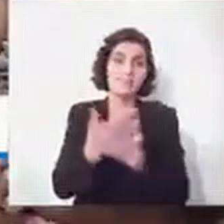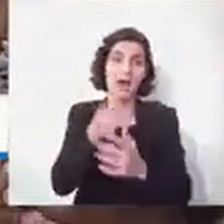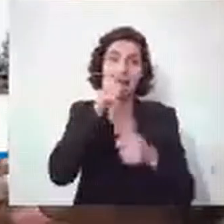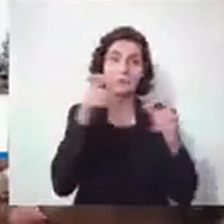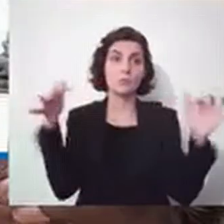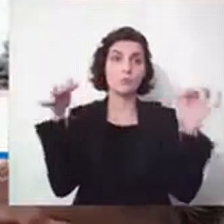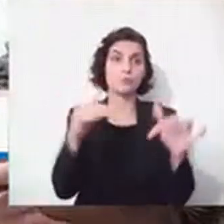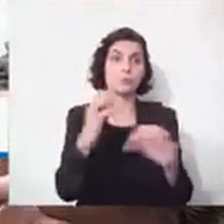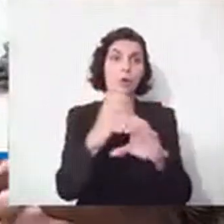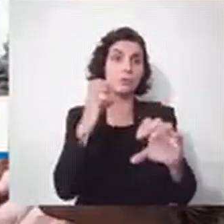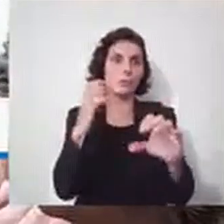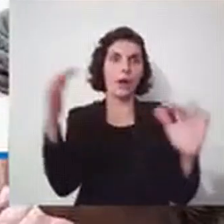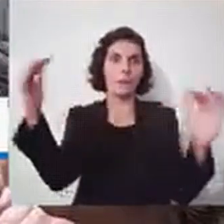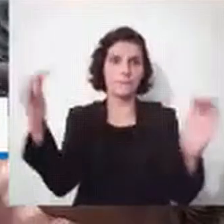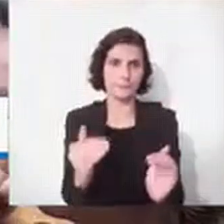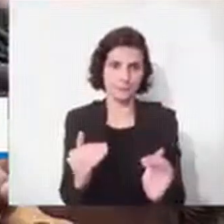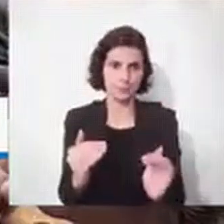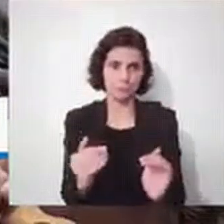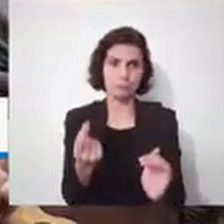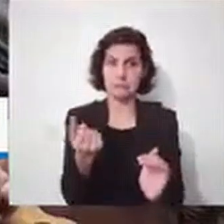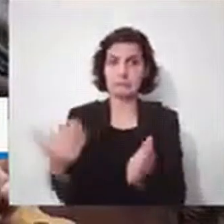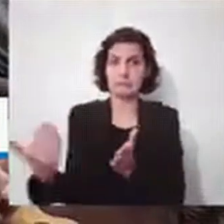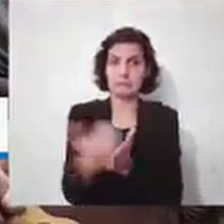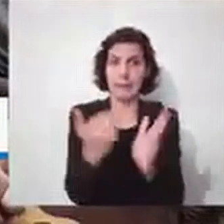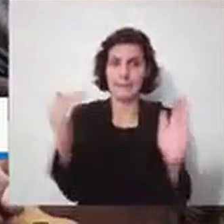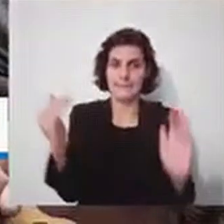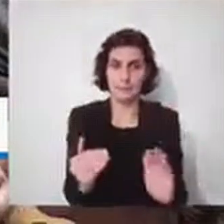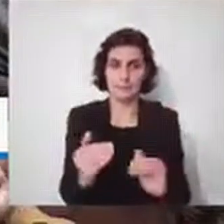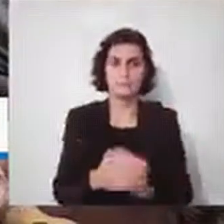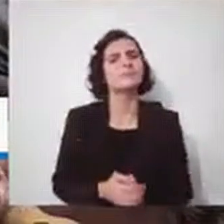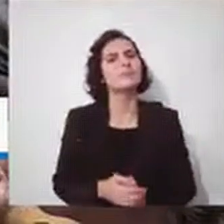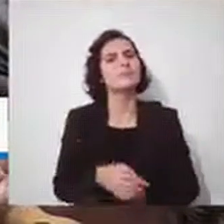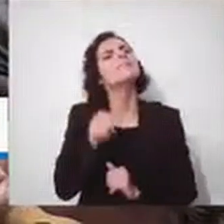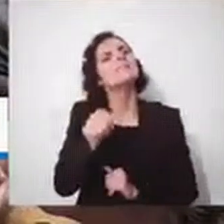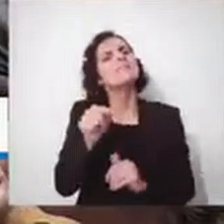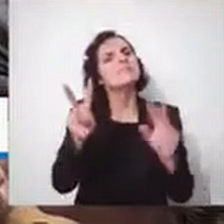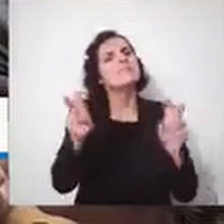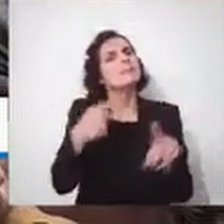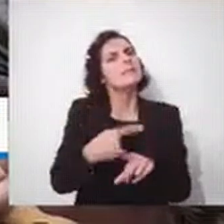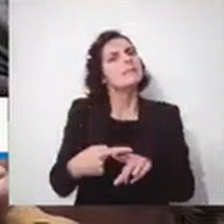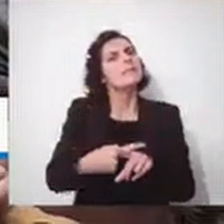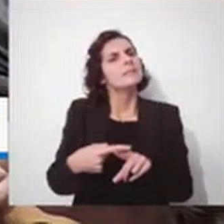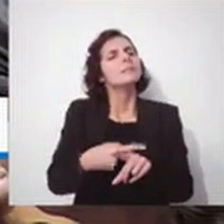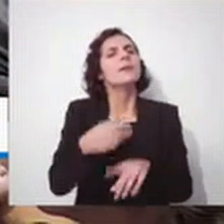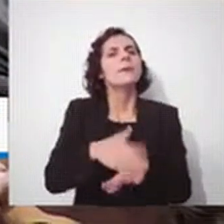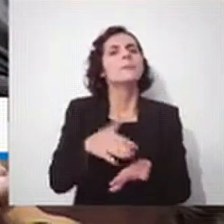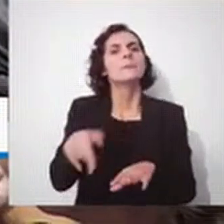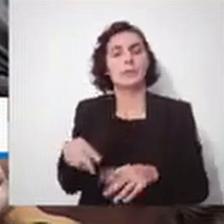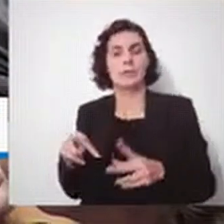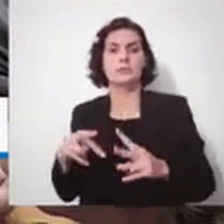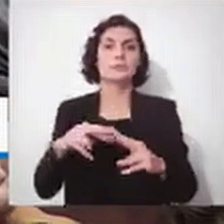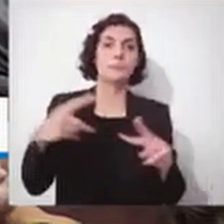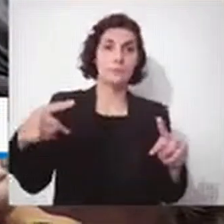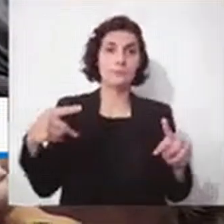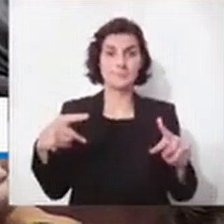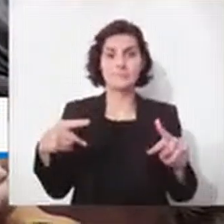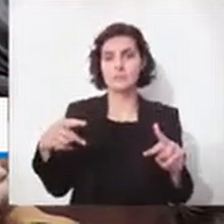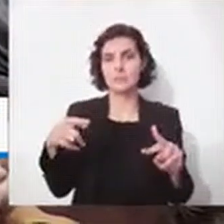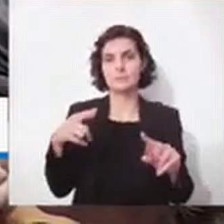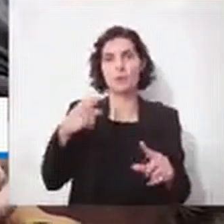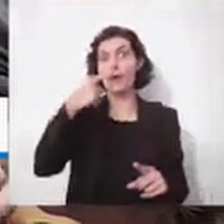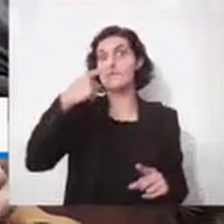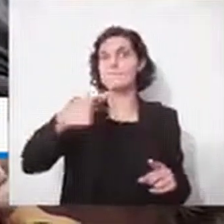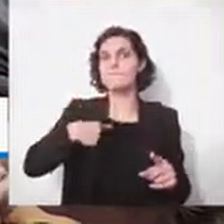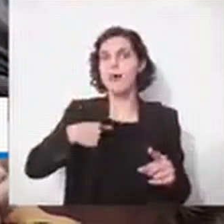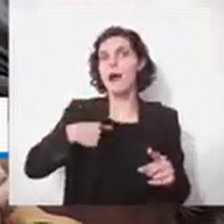capacidade de receita. E essa questão é interessante porque as duas grandes falhas deste município no âmbito do serviço da Carris